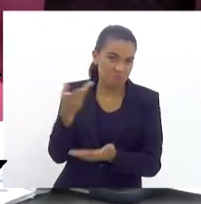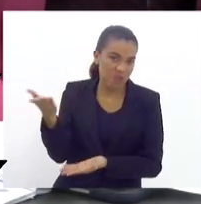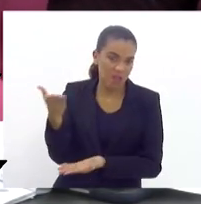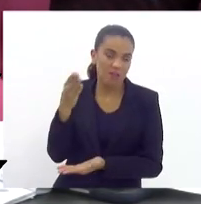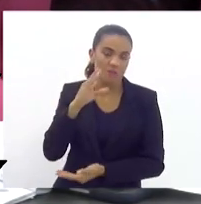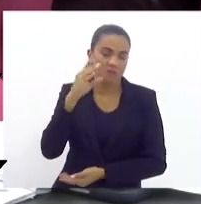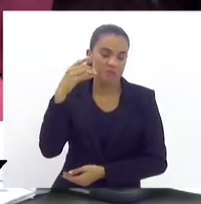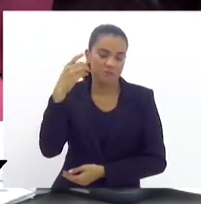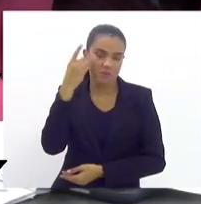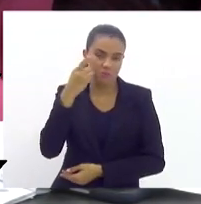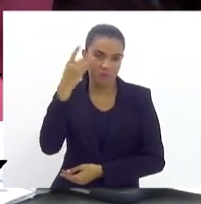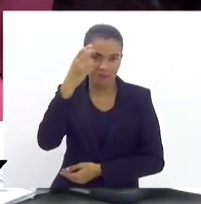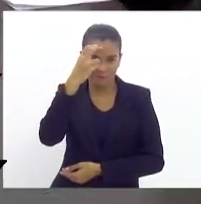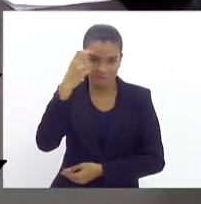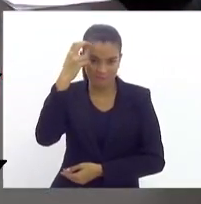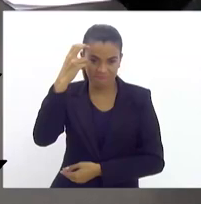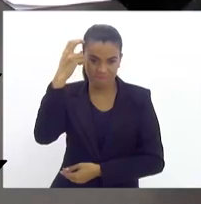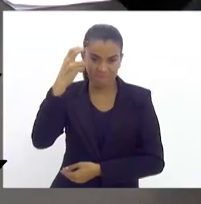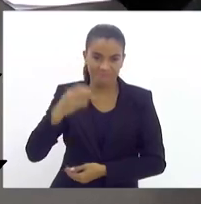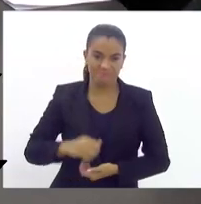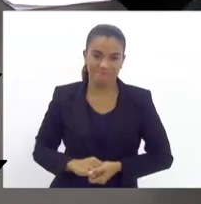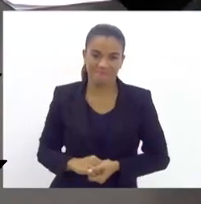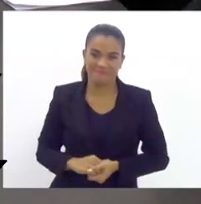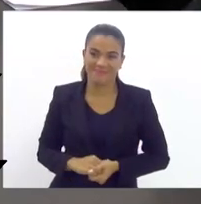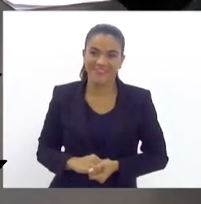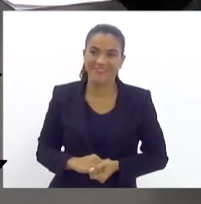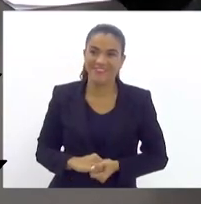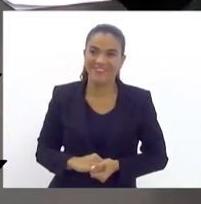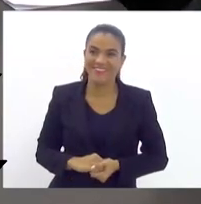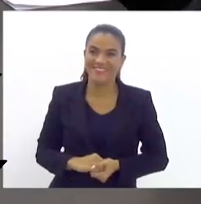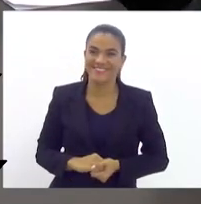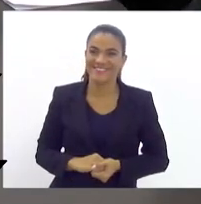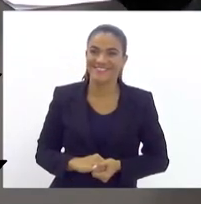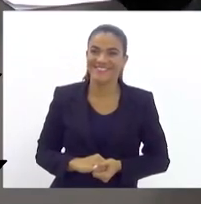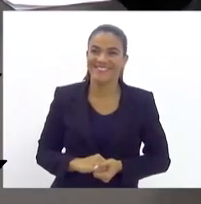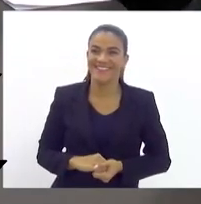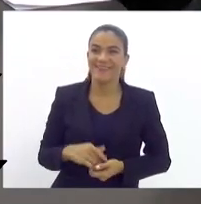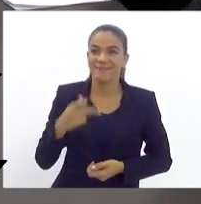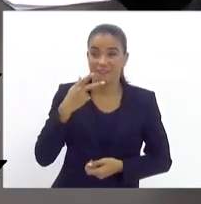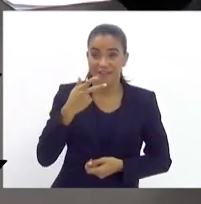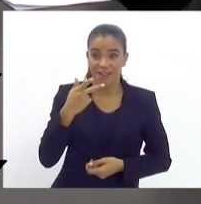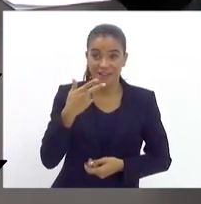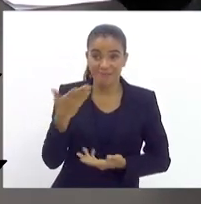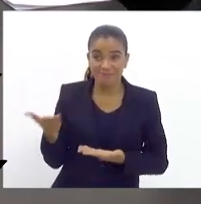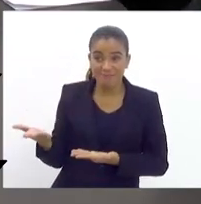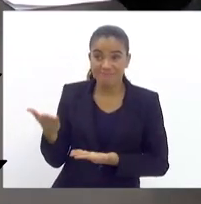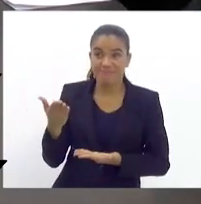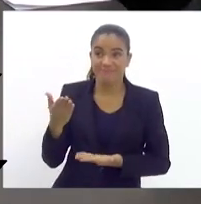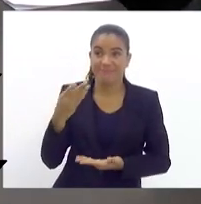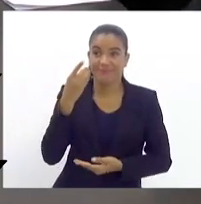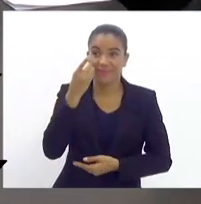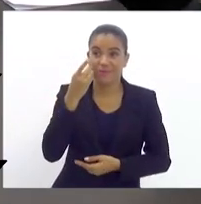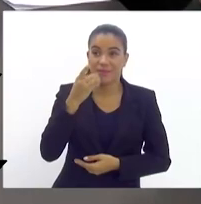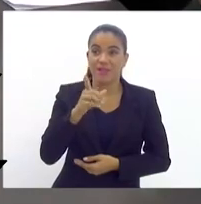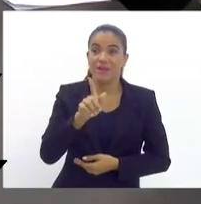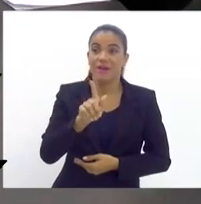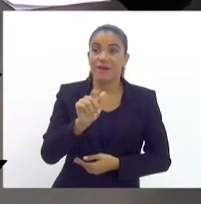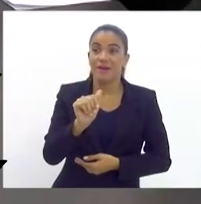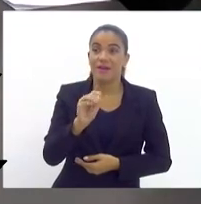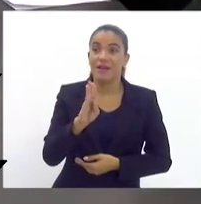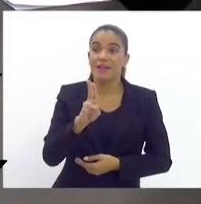Verônica. Em discussão. Deputado Gualberto quer fazer uso da palavra? Algum deputado quer fazer uso da palavra? Deputado Gualberto.